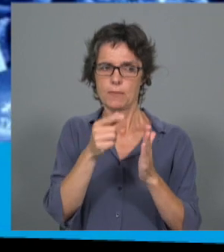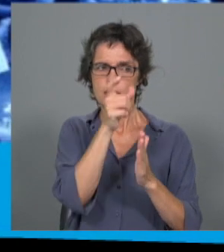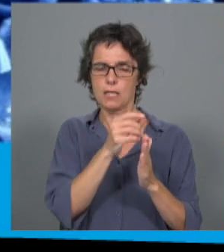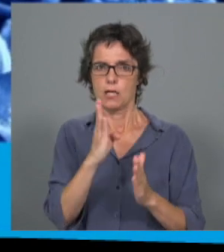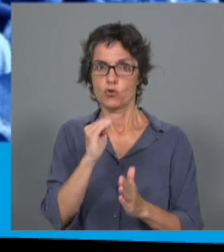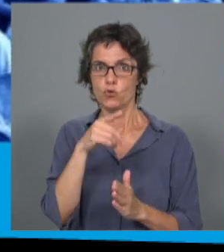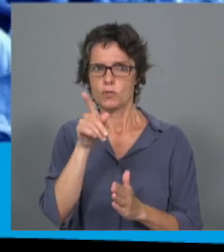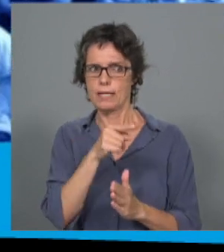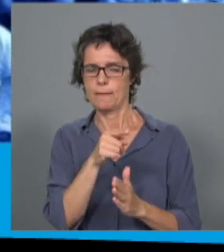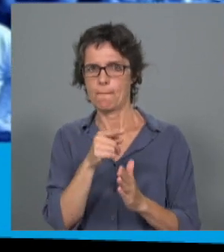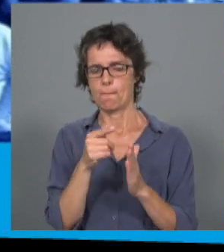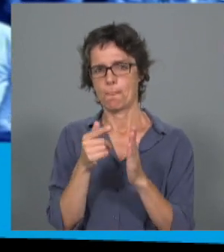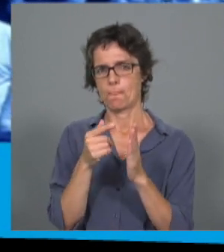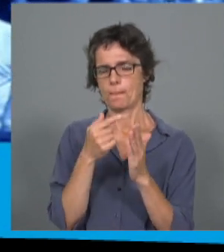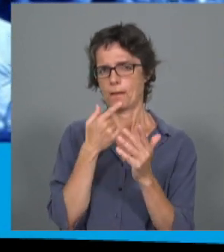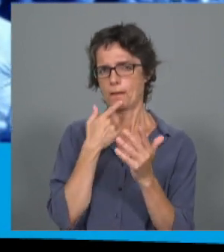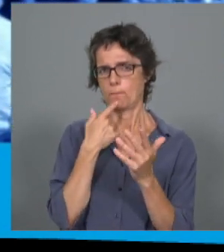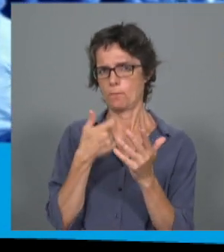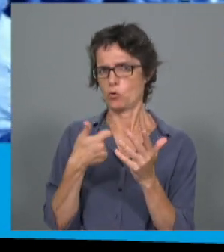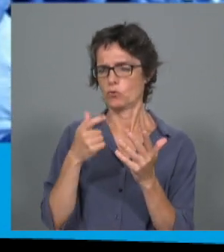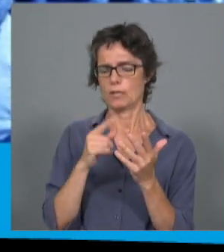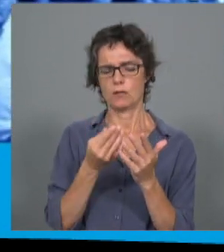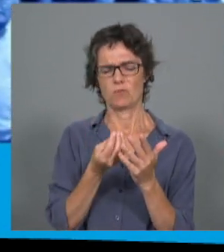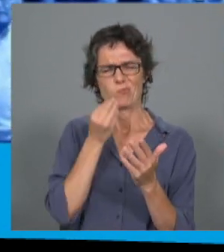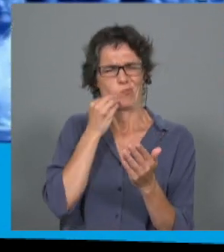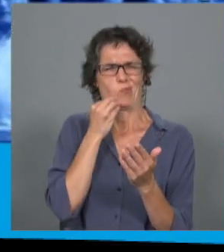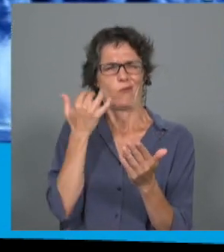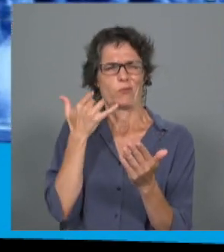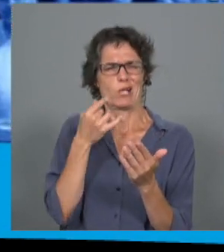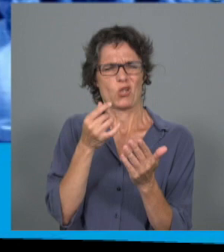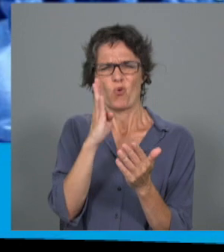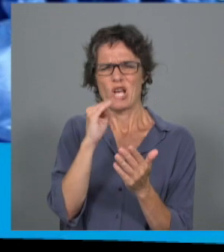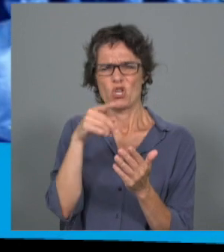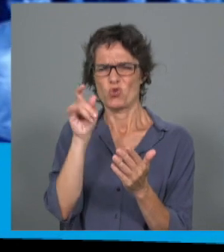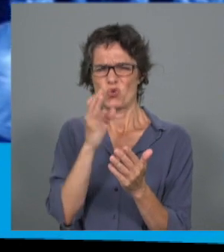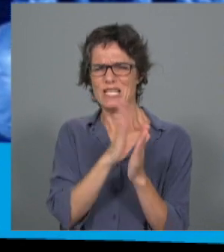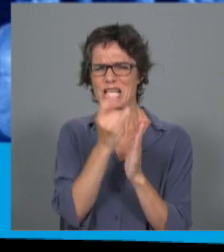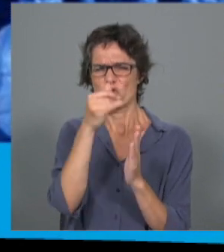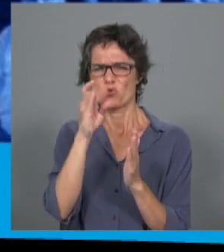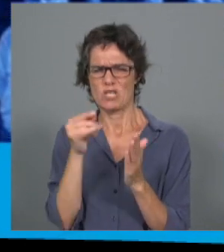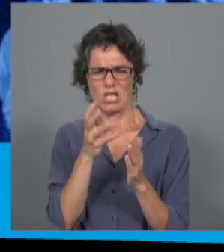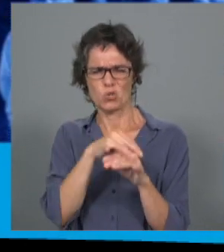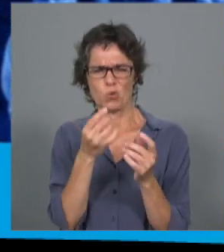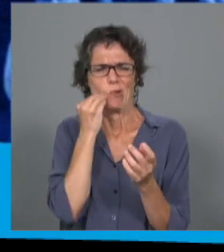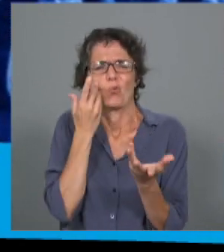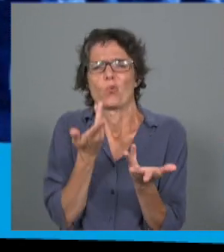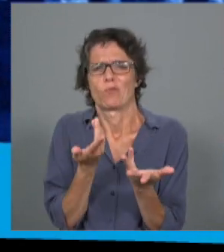perguntaram-me, mas como é que se pode escrever tanto sobre São José? E a partir do silêncio de São José